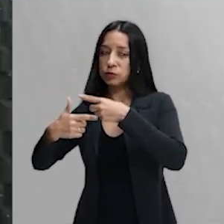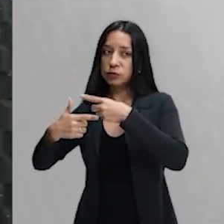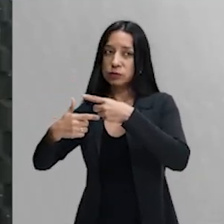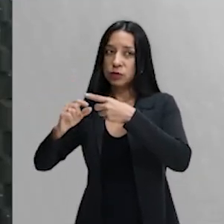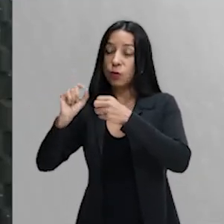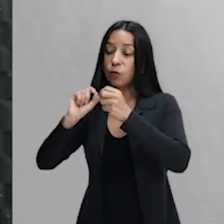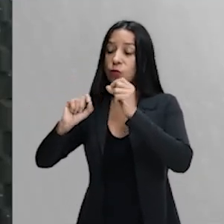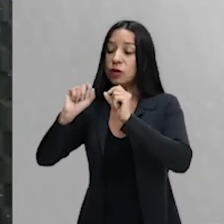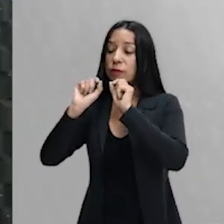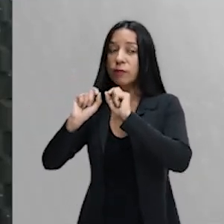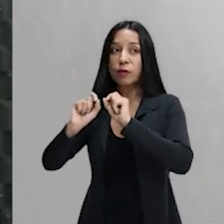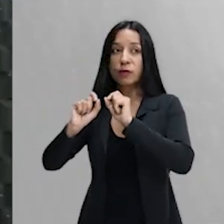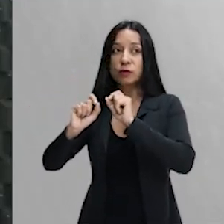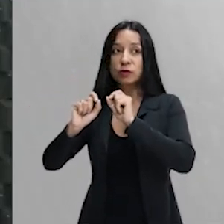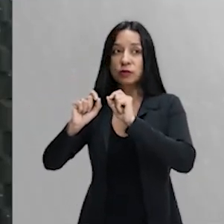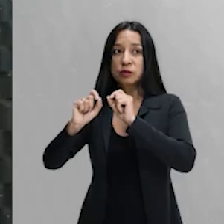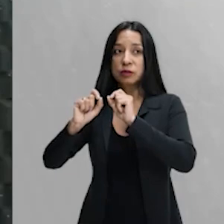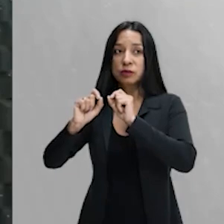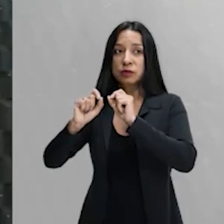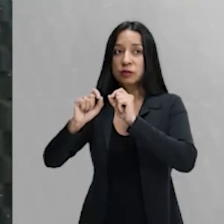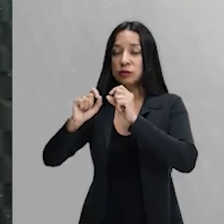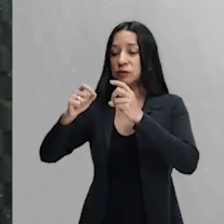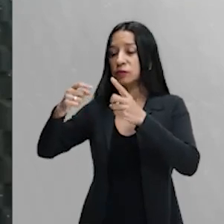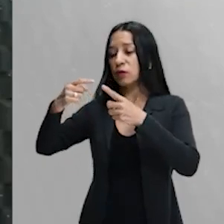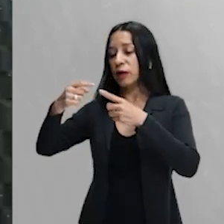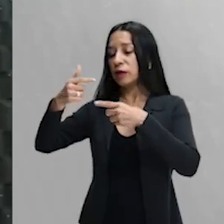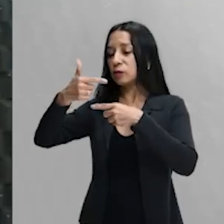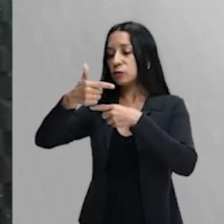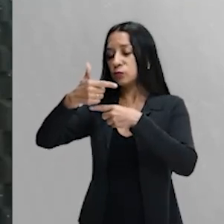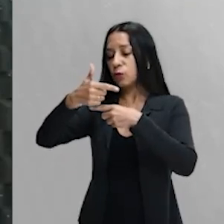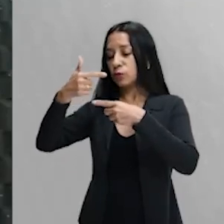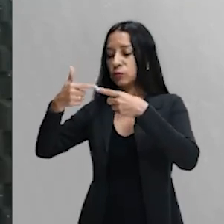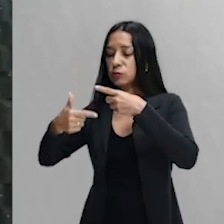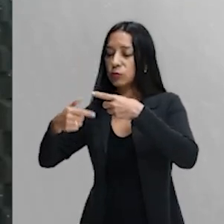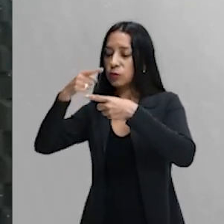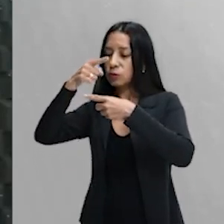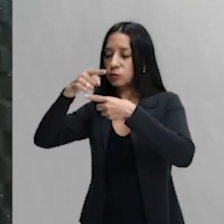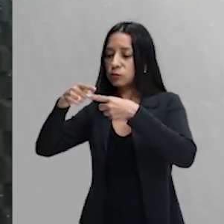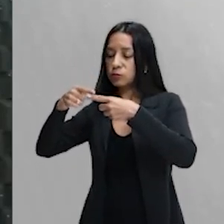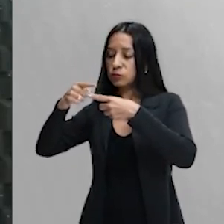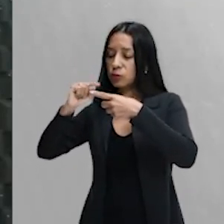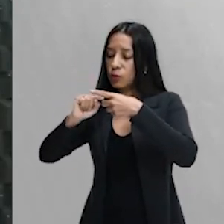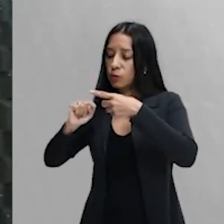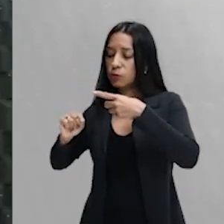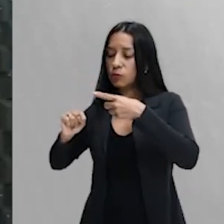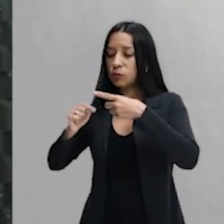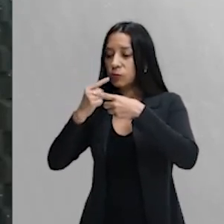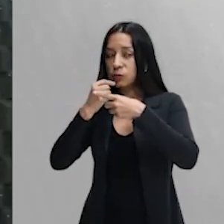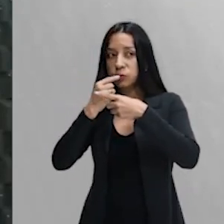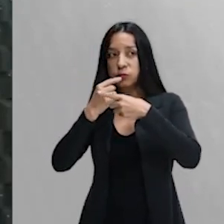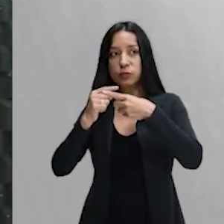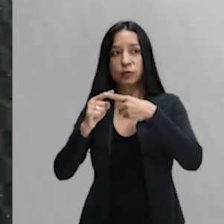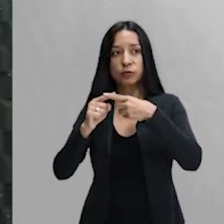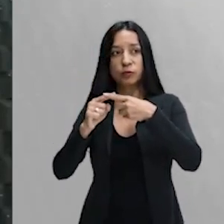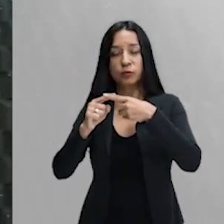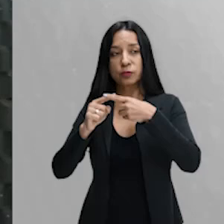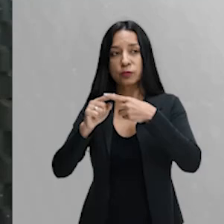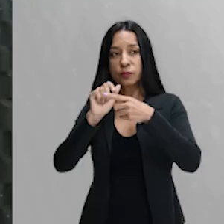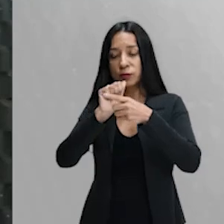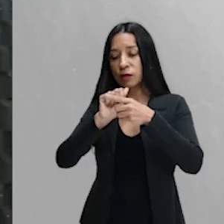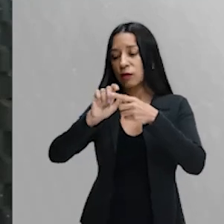é cortar esse 2 aqui com esse 2 aqui. Tá? Então, nós temos aqui que a área